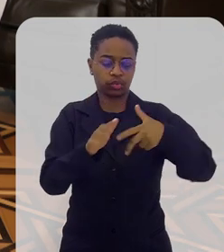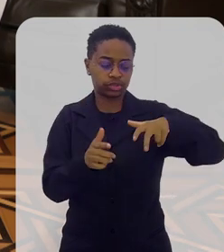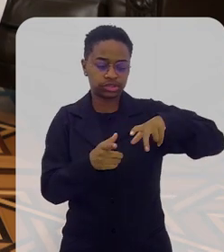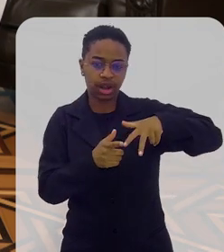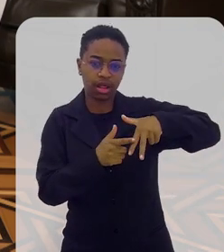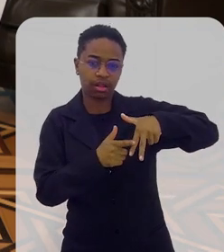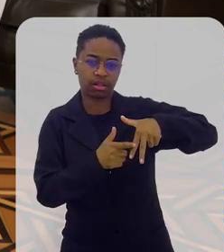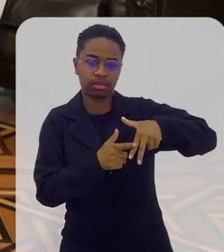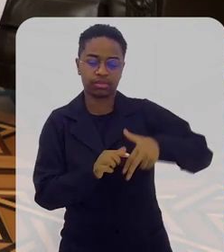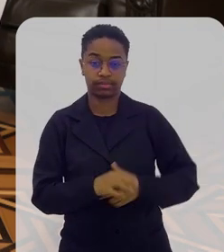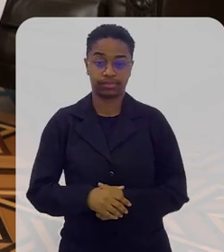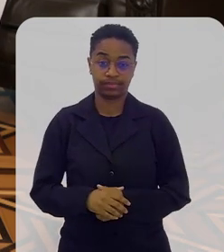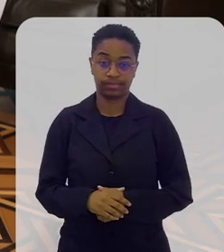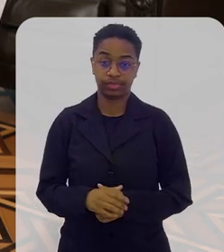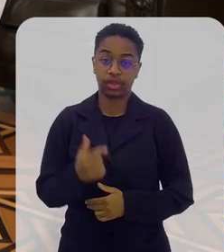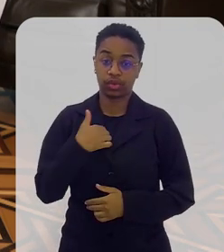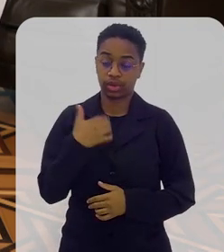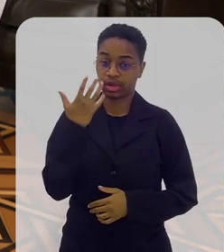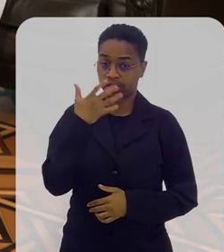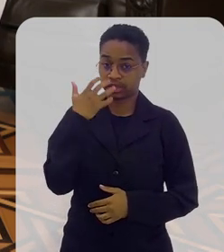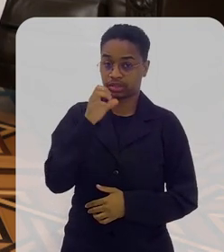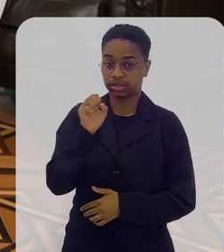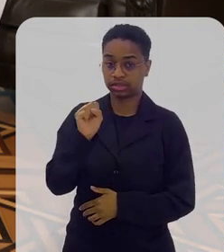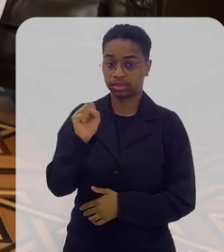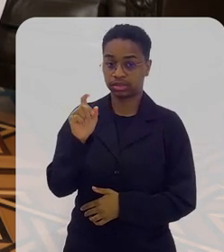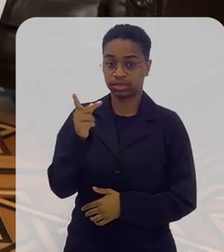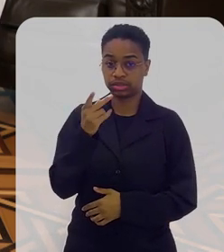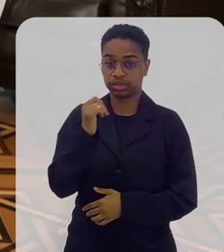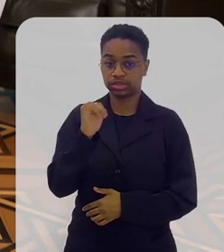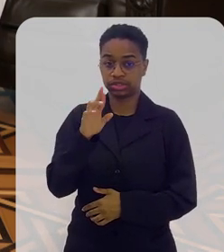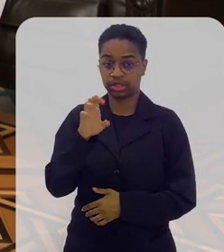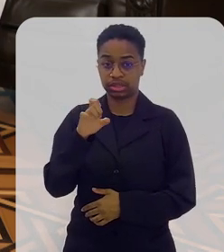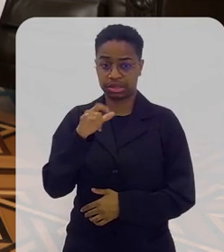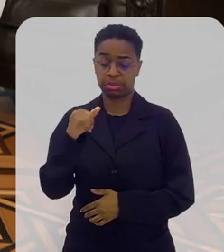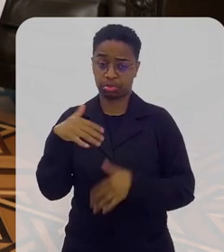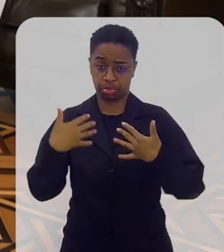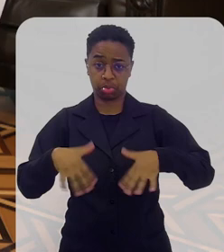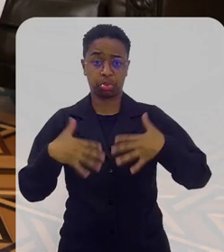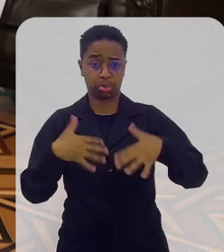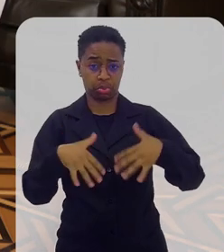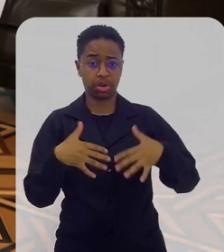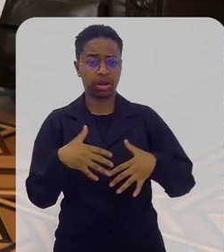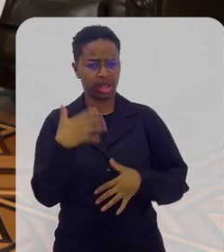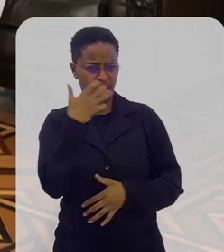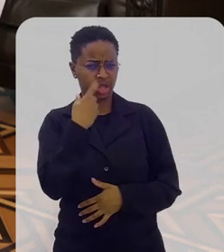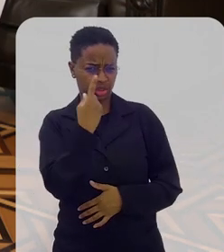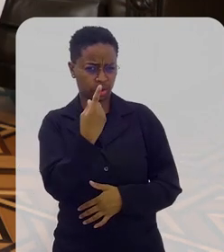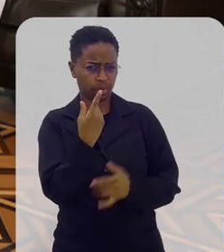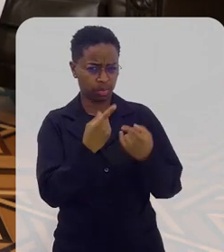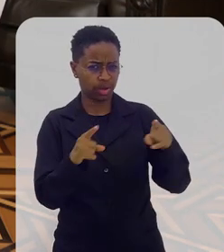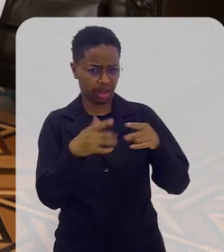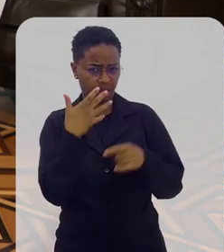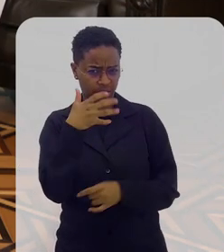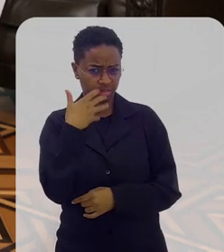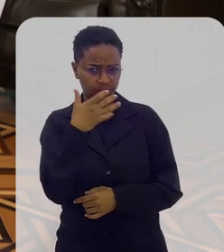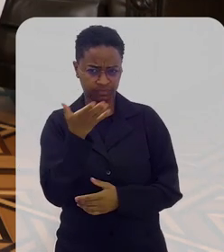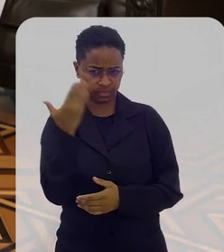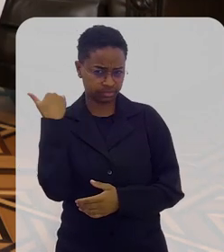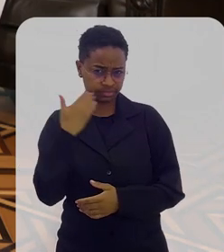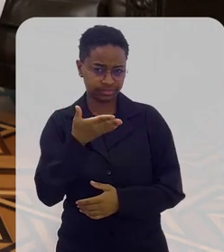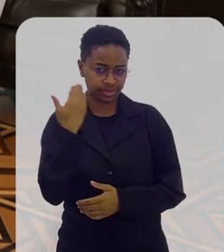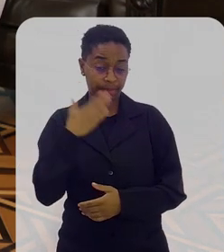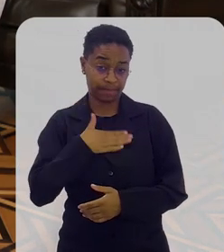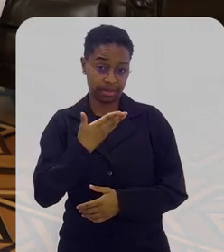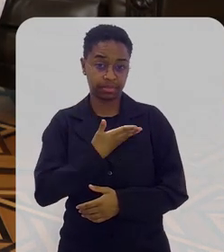filha. É, eu cantava Shirley Carvalhais, eu lembrei agora Shirley de coração. Shirley Carvalhais? Cantava... Me manda uma musiquinha. Amo Shirley. Não Shirley é minha